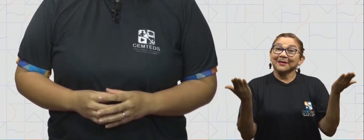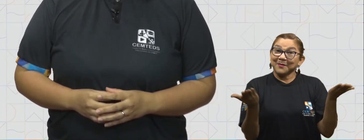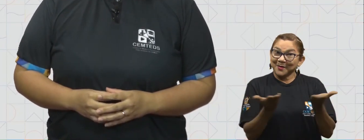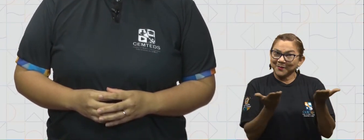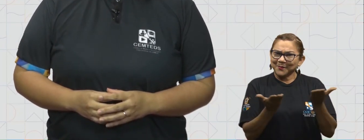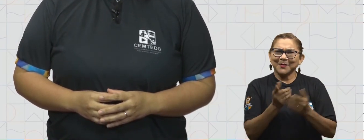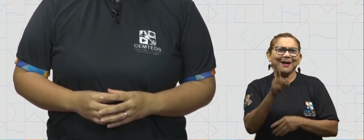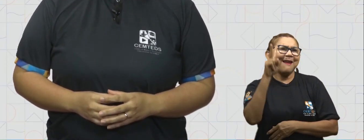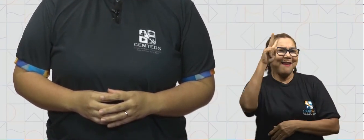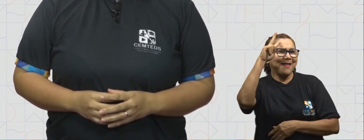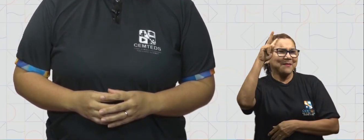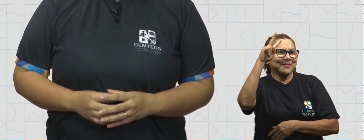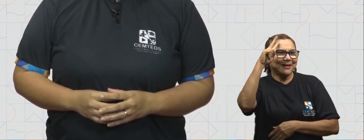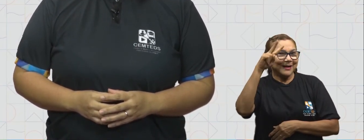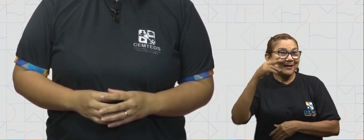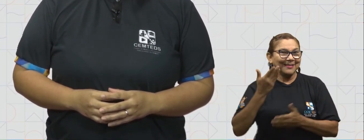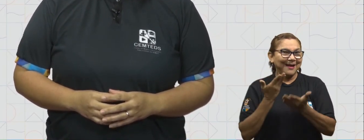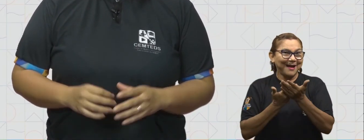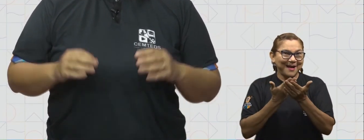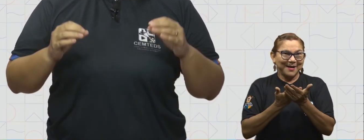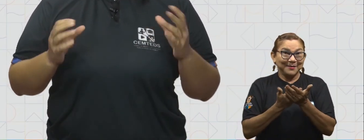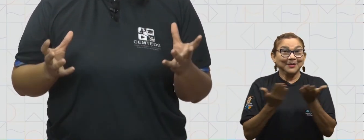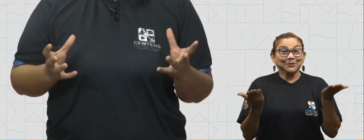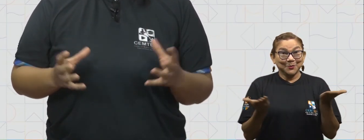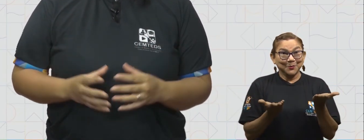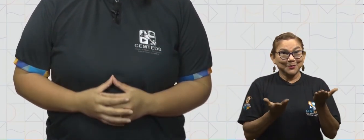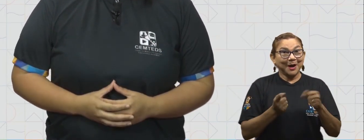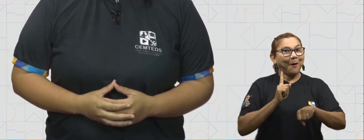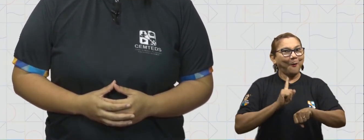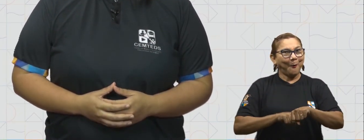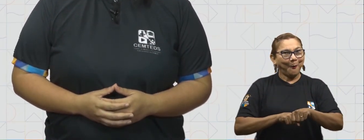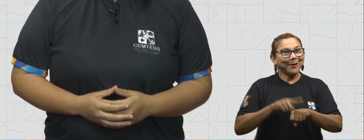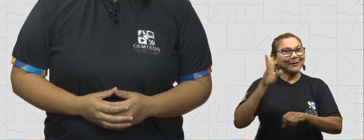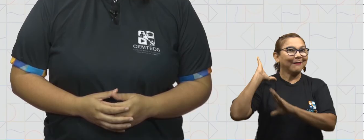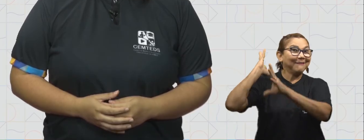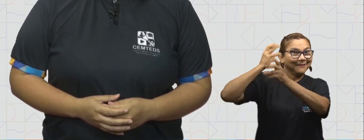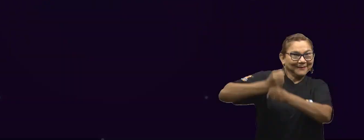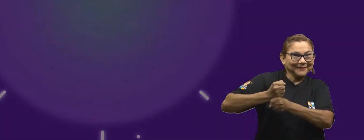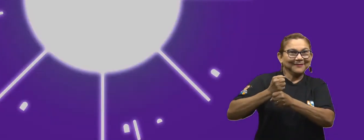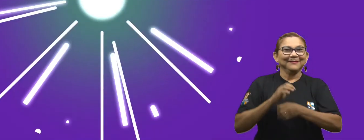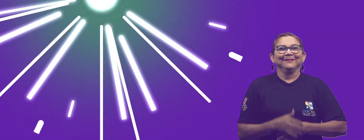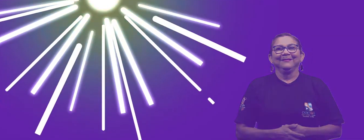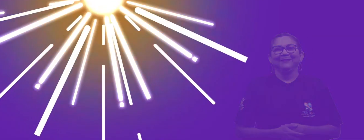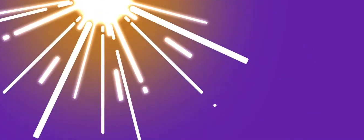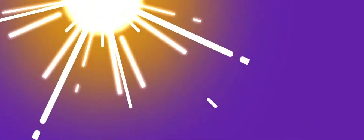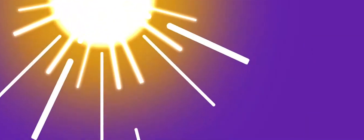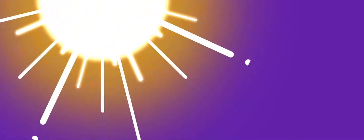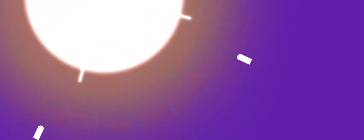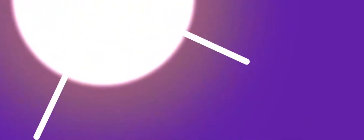vamos lembrar um pouco do que vimos na aula de hoje. Chegou a hora da revisão.